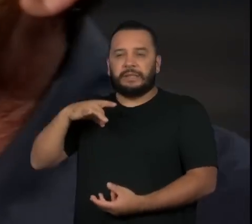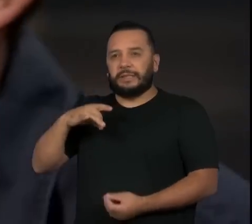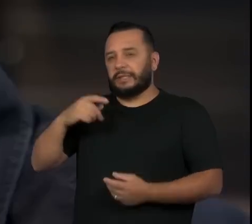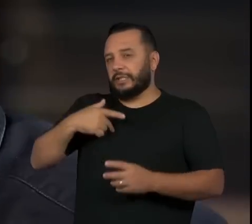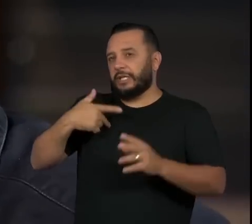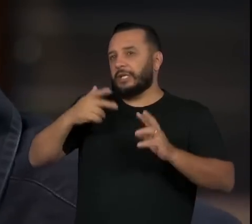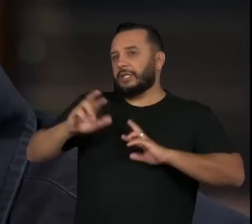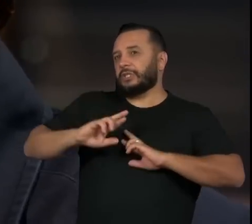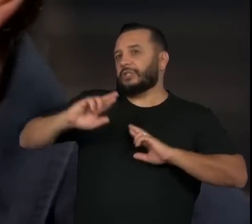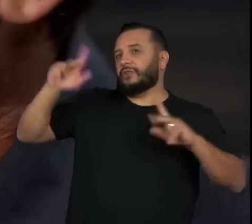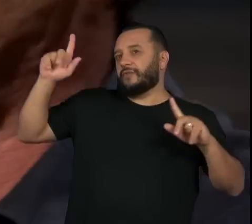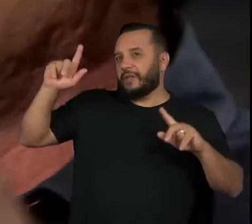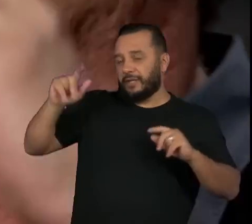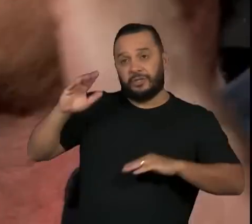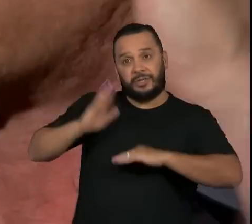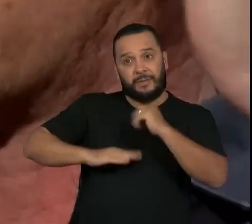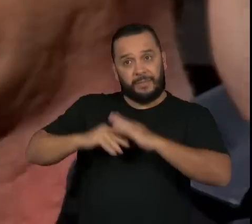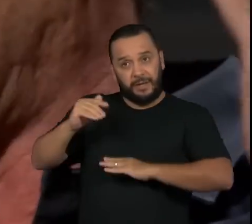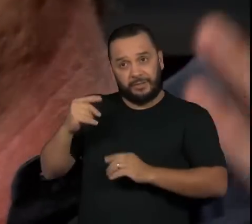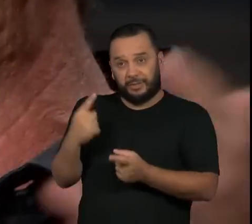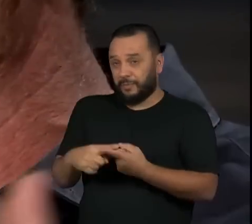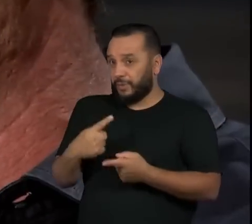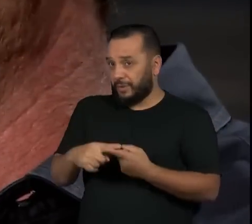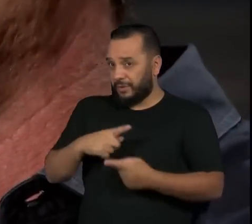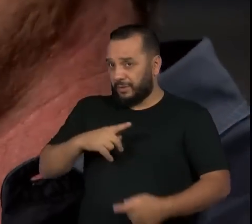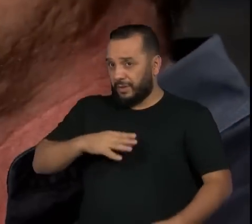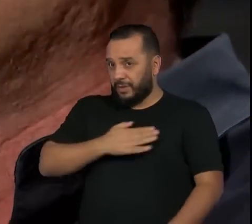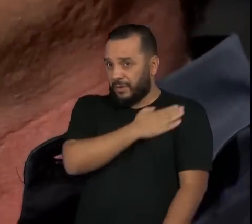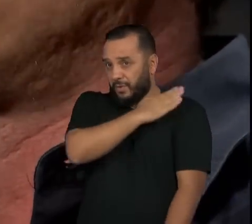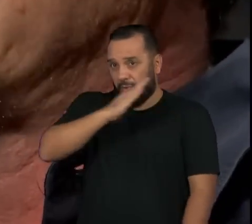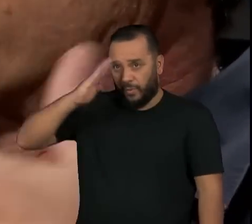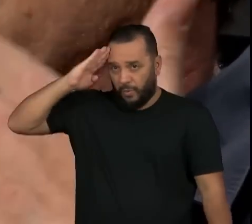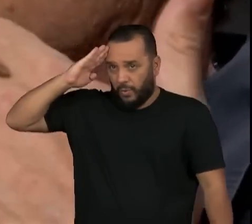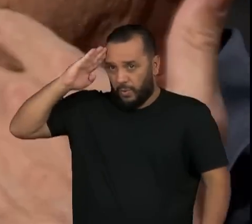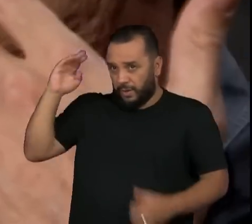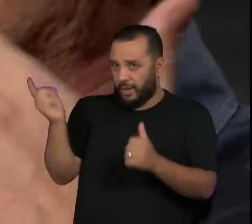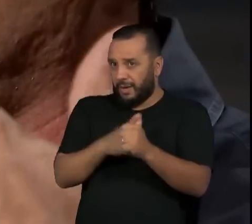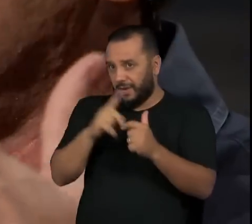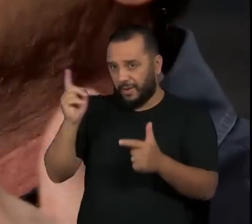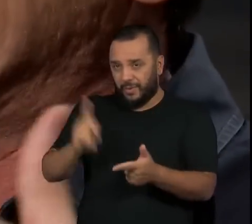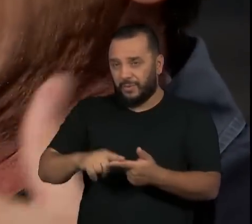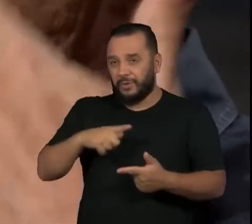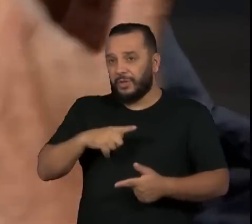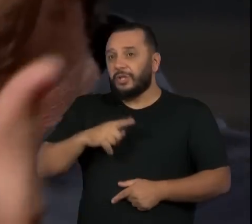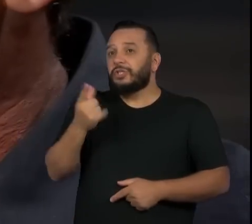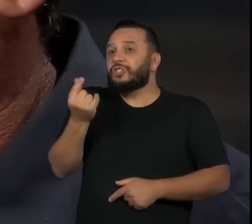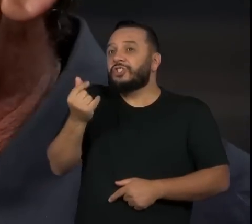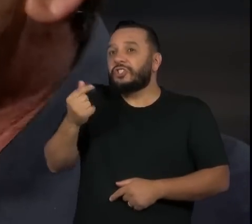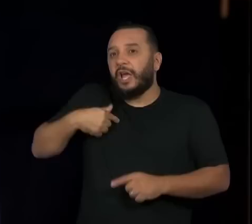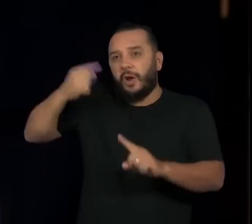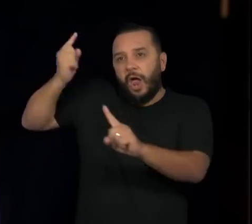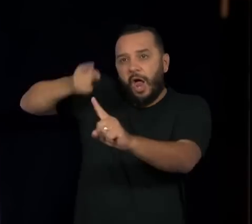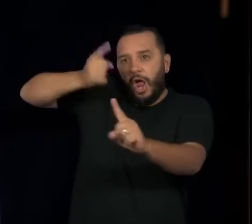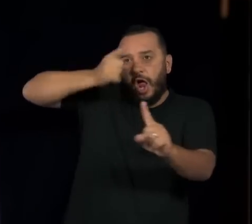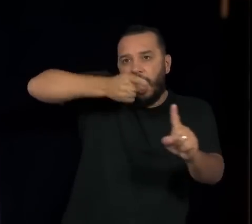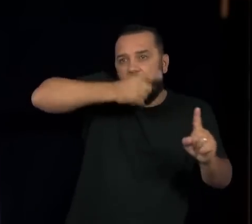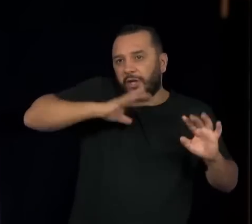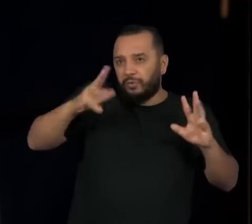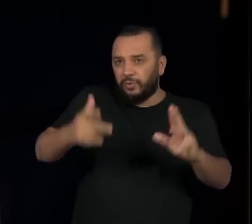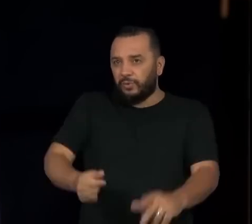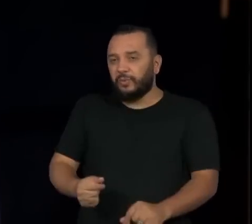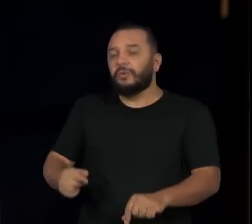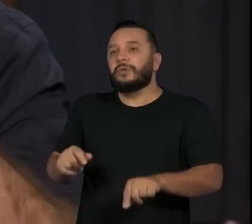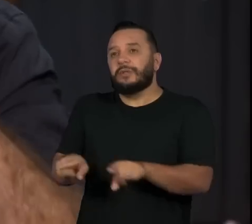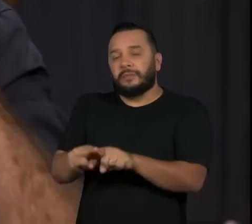distinta do que a gente vive na prática. Um país cheio de coronéis, um país onde o dinheiro faz as pessoas mandarem muito, onde quem é